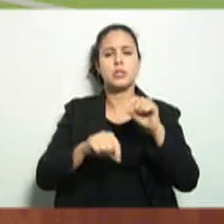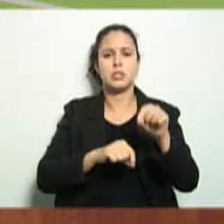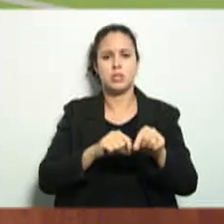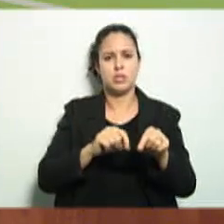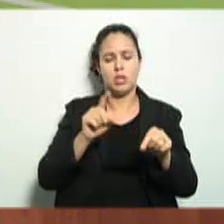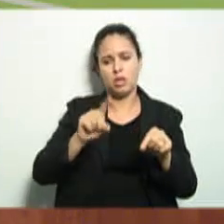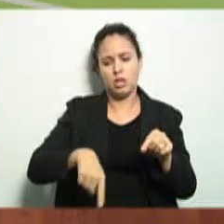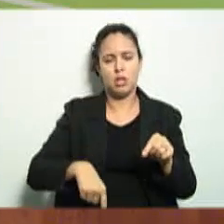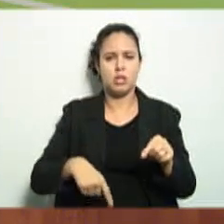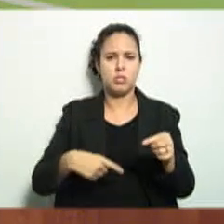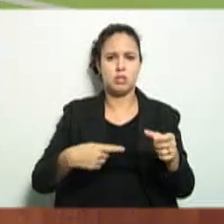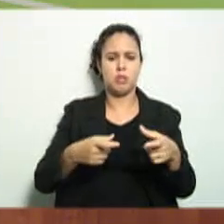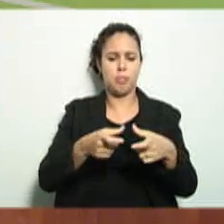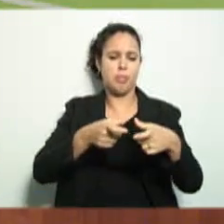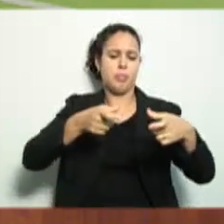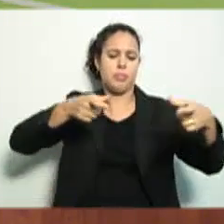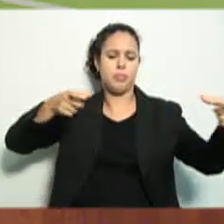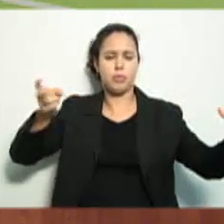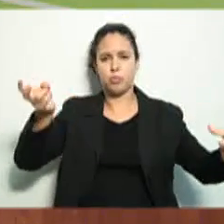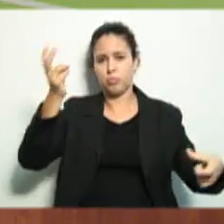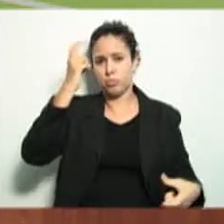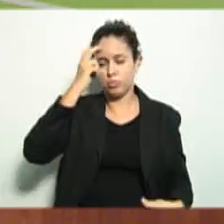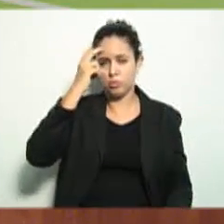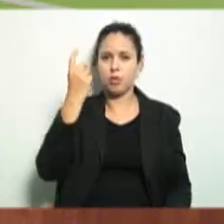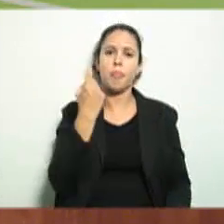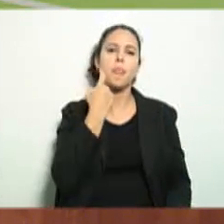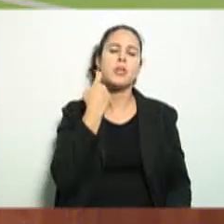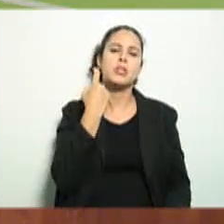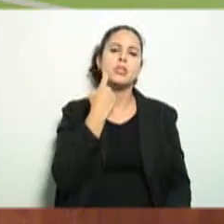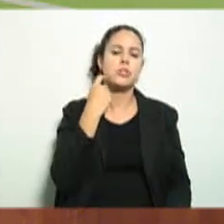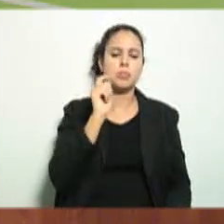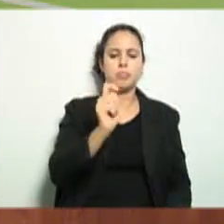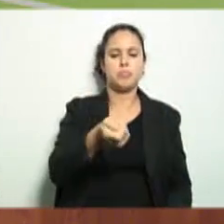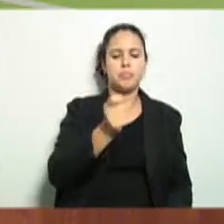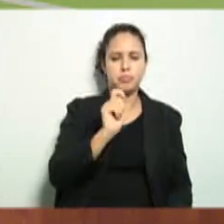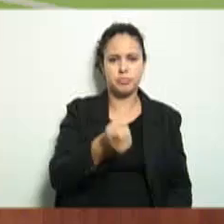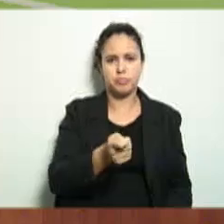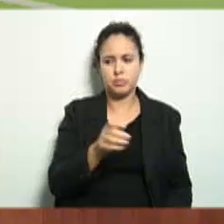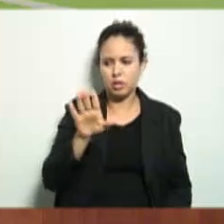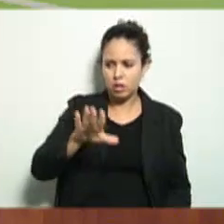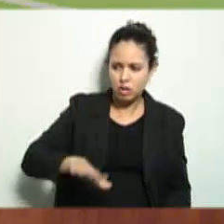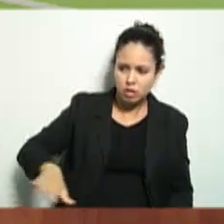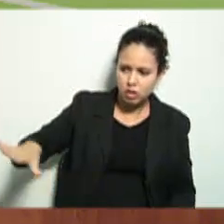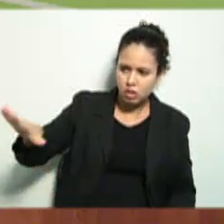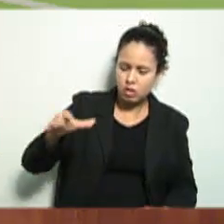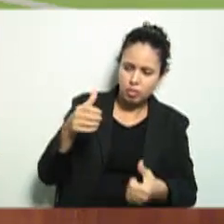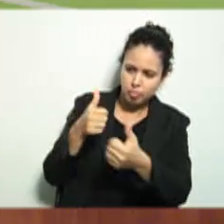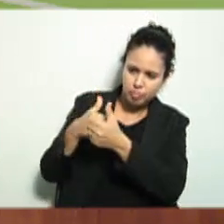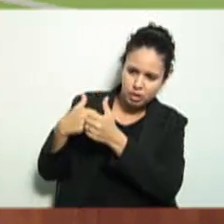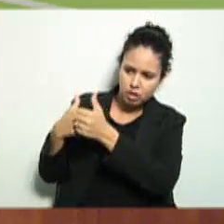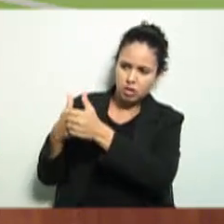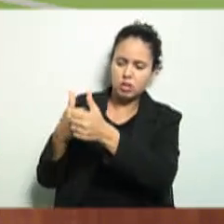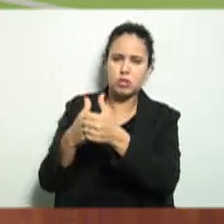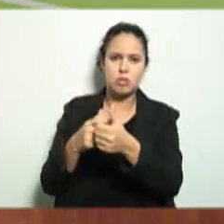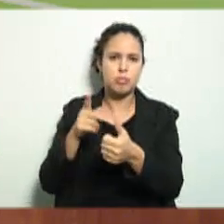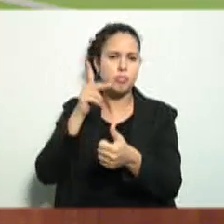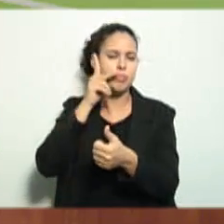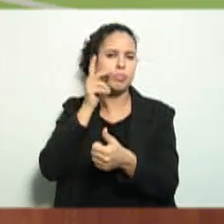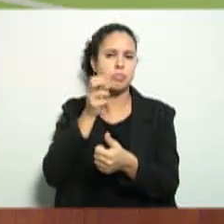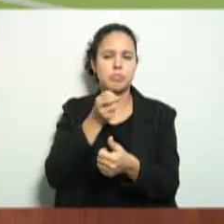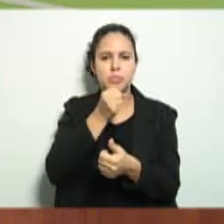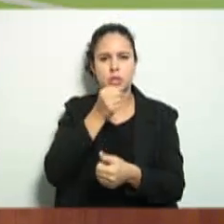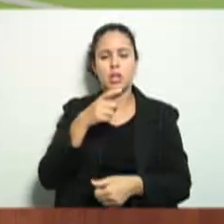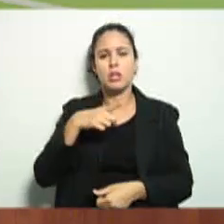de peixe. Aqui na região do Jamari, principalmente, nós temos a